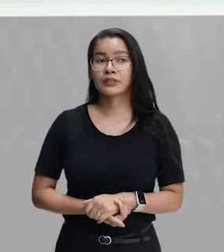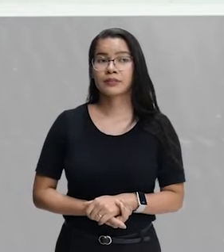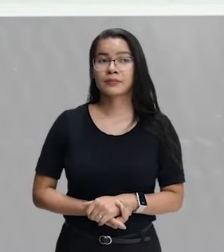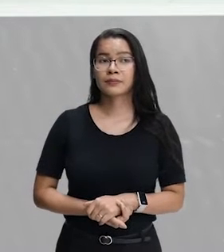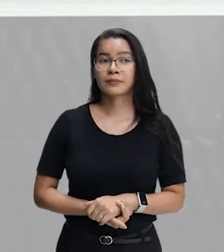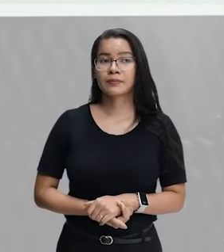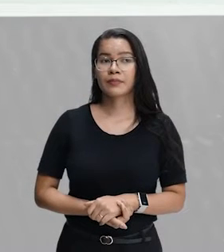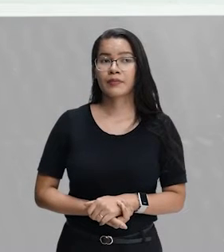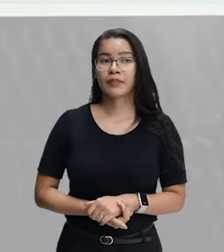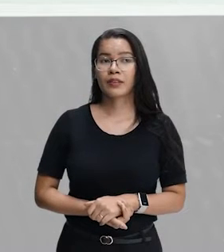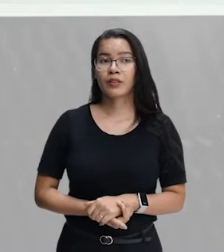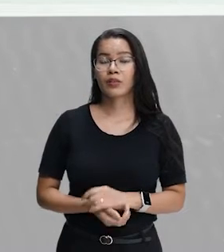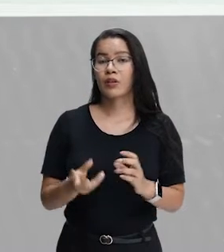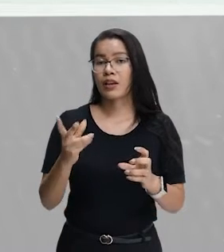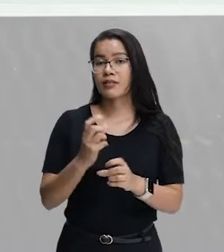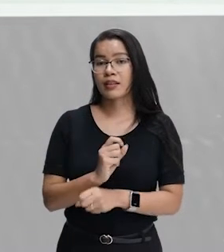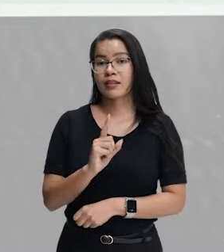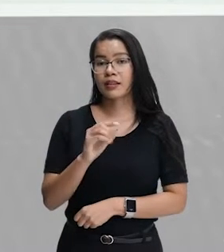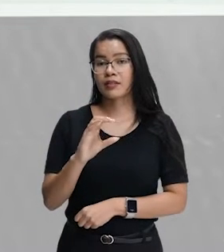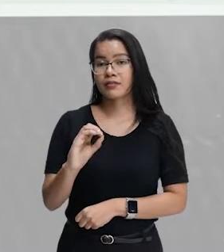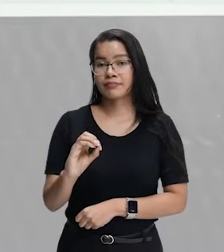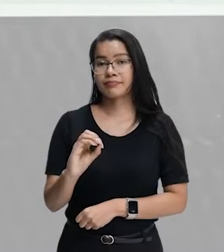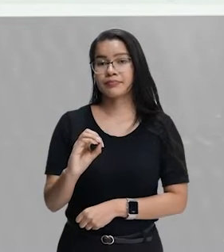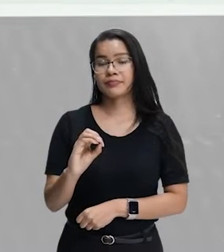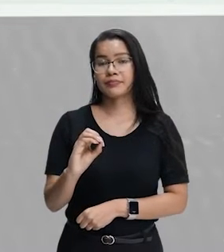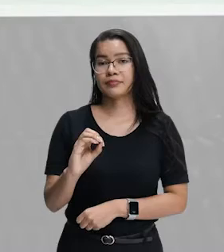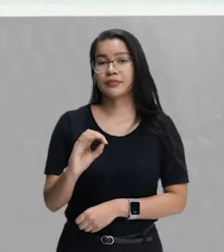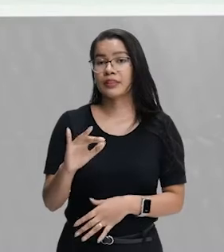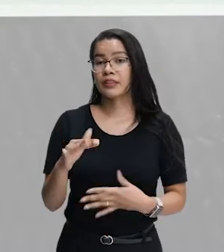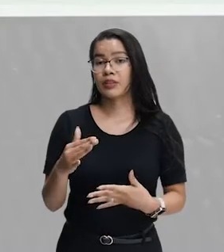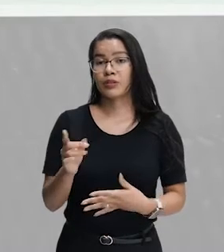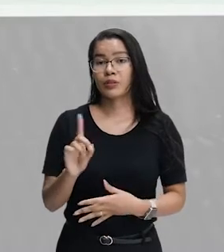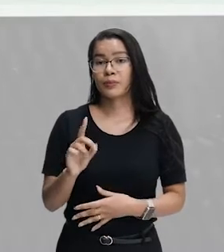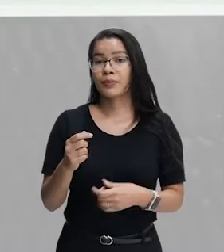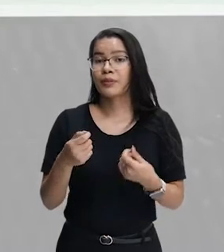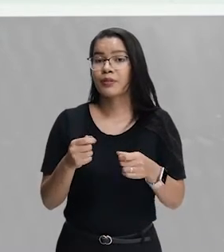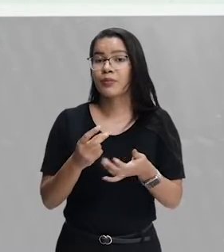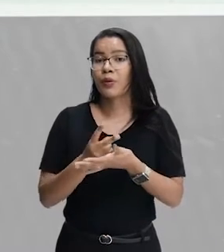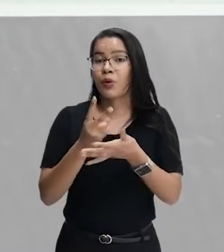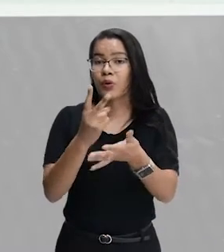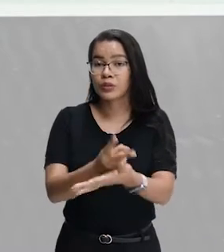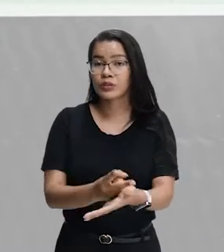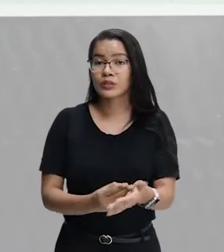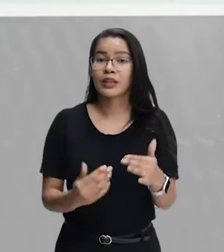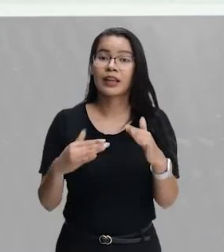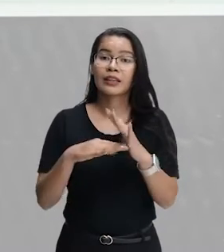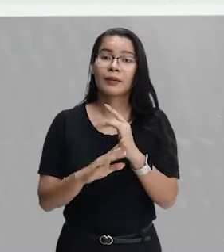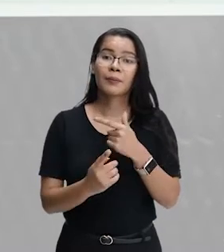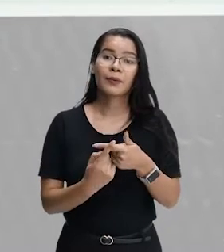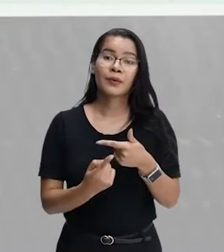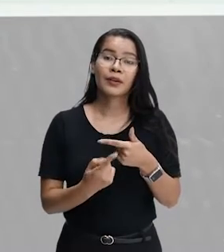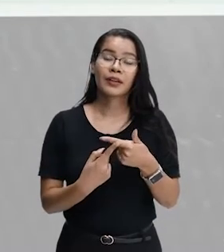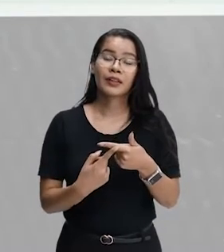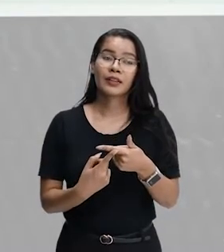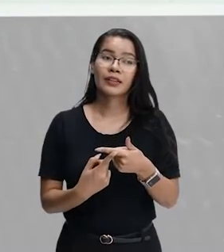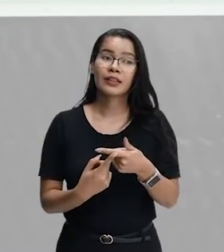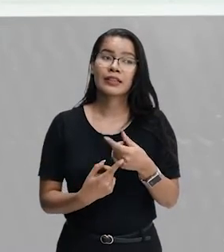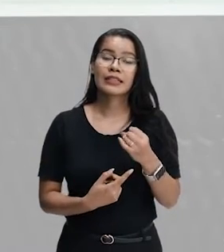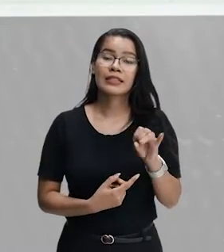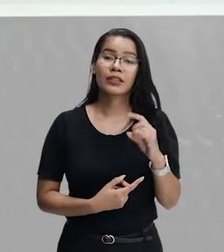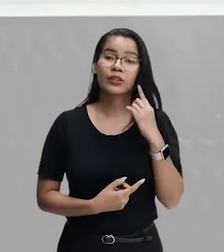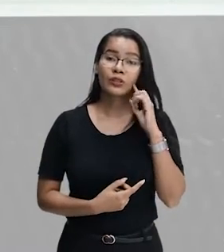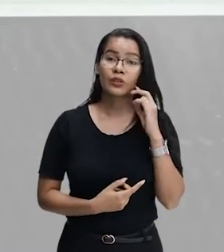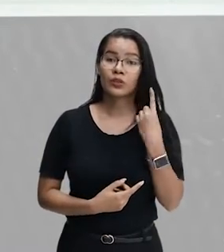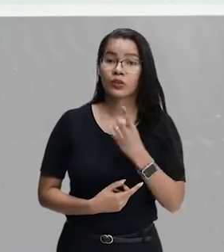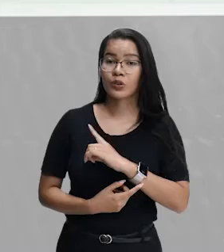certo? Isso aqui vai dar zero, né? Isso aqui vai dar zero. Então, nem preciso continuar isso aí. Até porque, pessoal, se a gente olhar